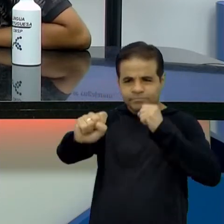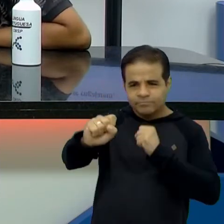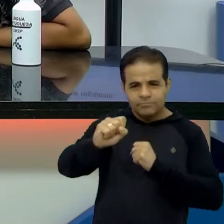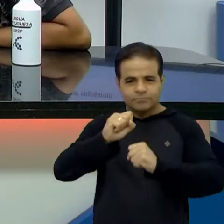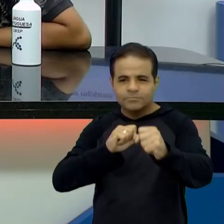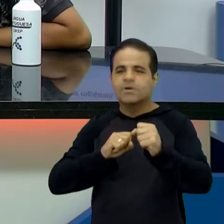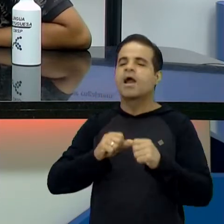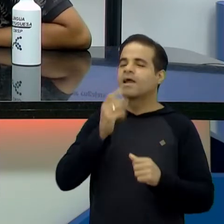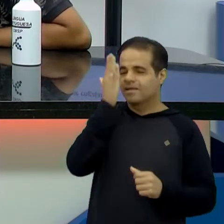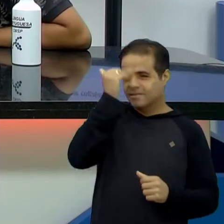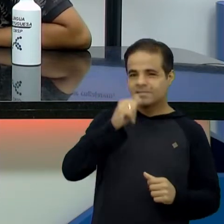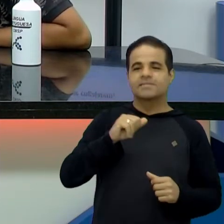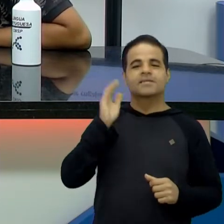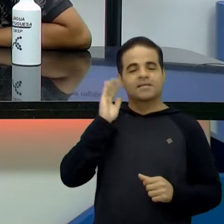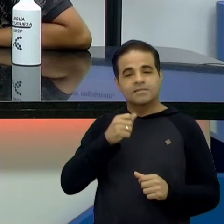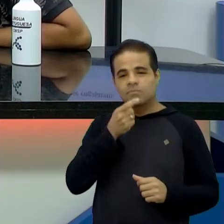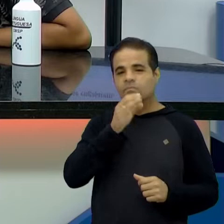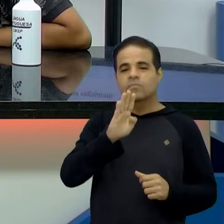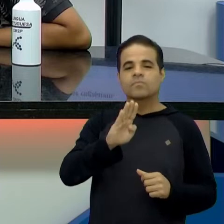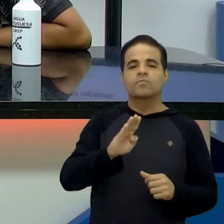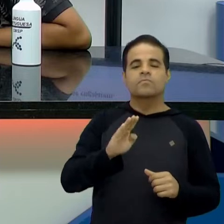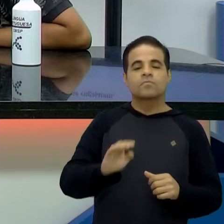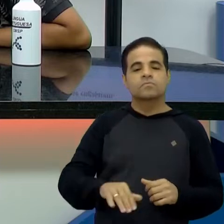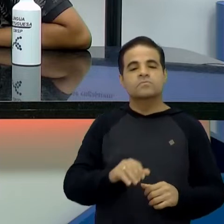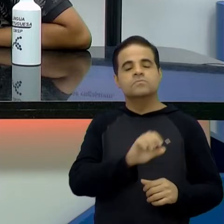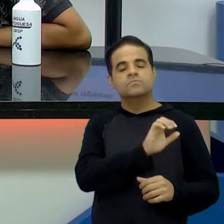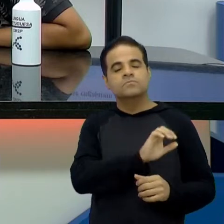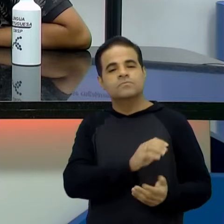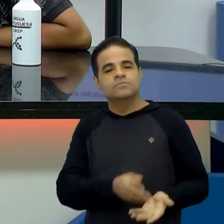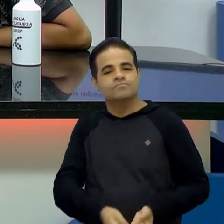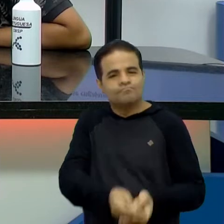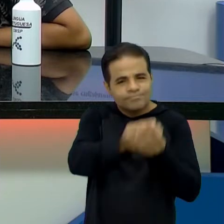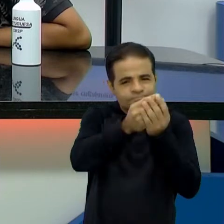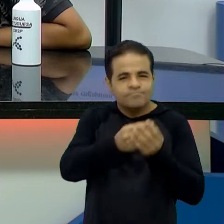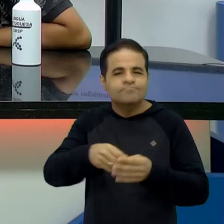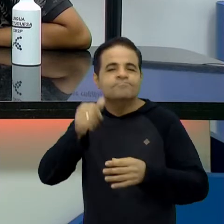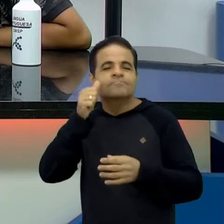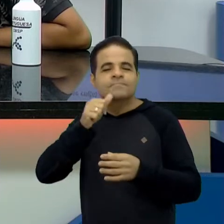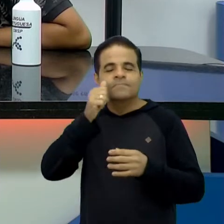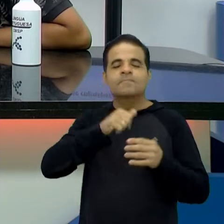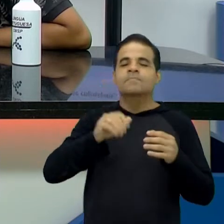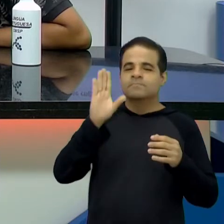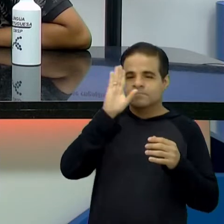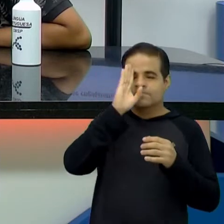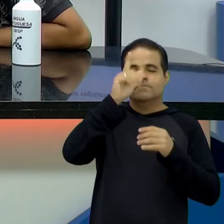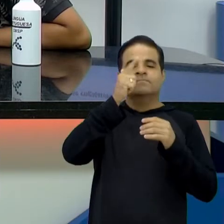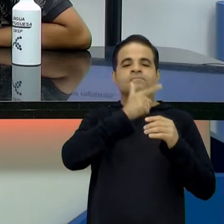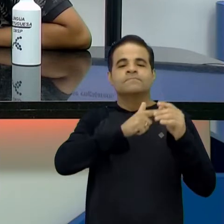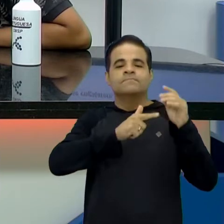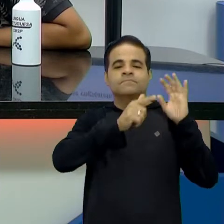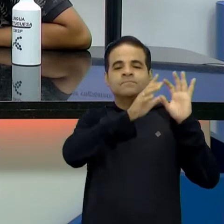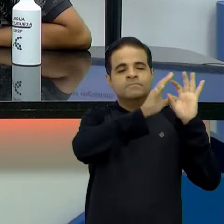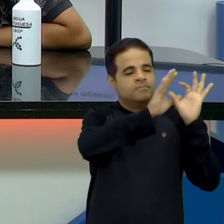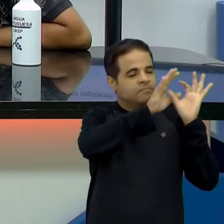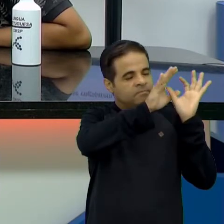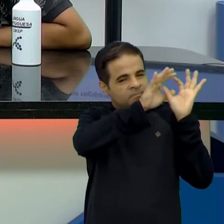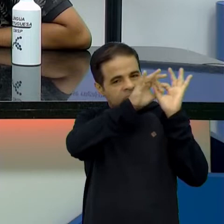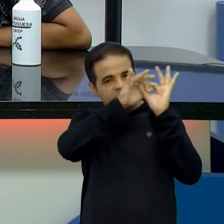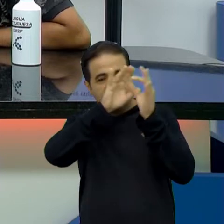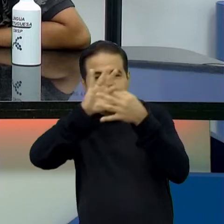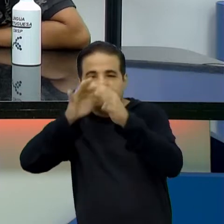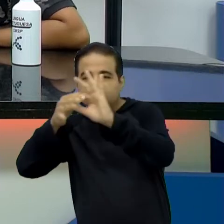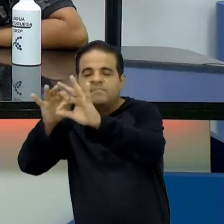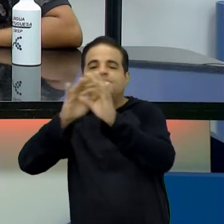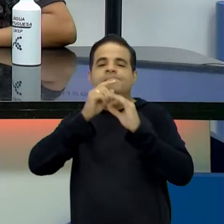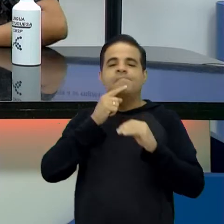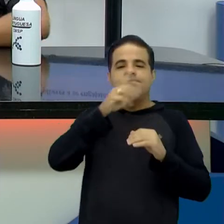lembrei. saindo daqui. Nossa. E o vôlei feminino, que também teve destaque aí na Olimpíada. Gostou do texto?